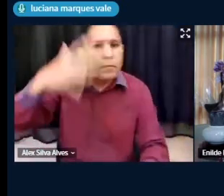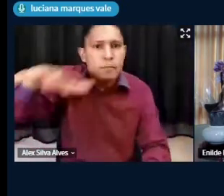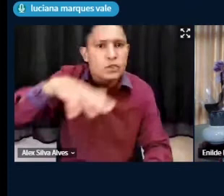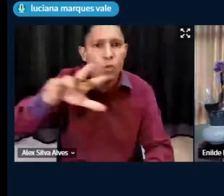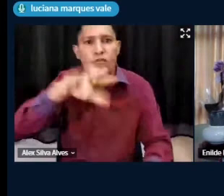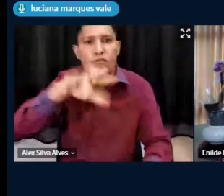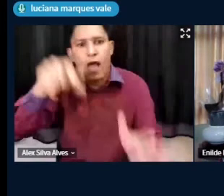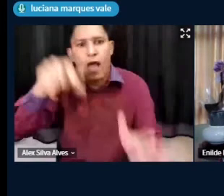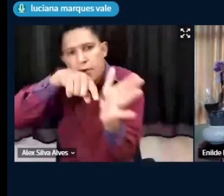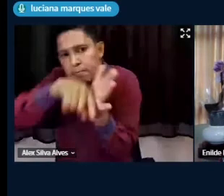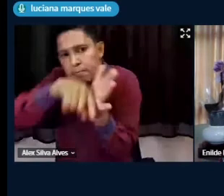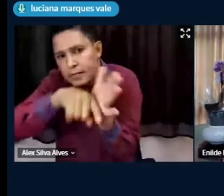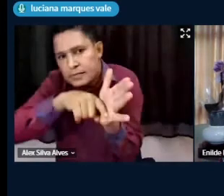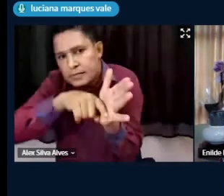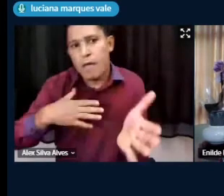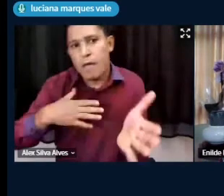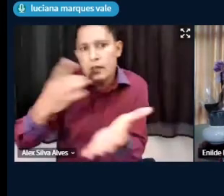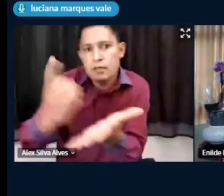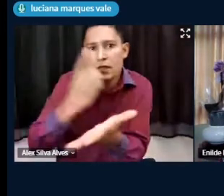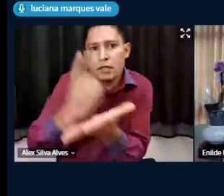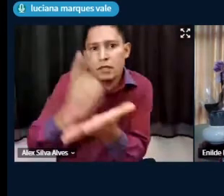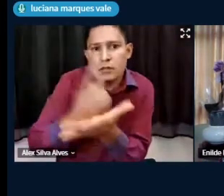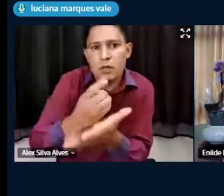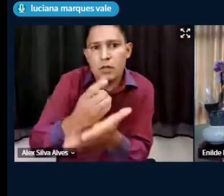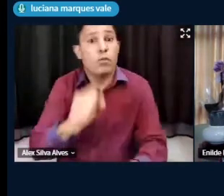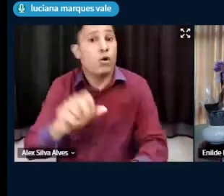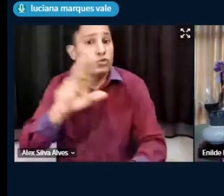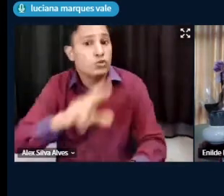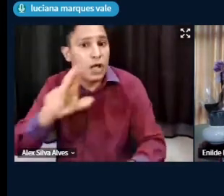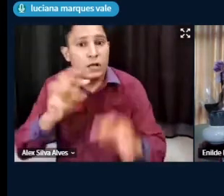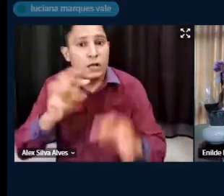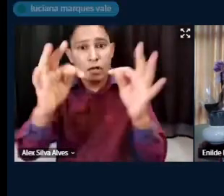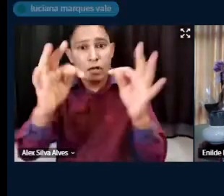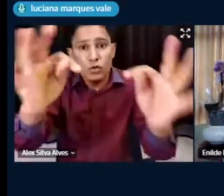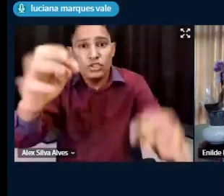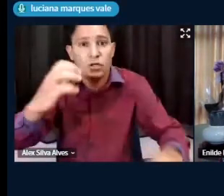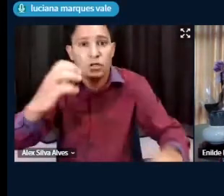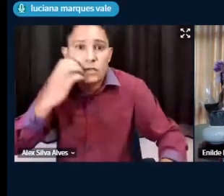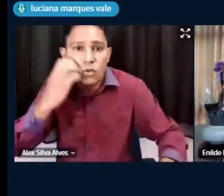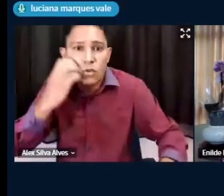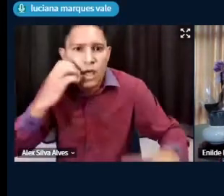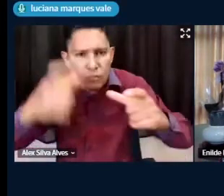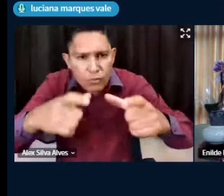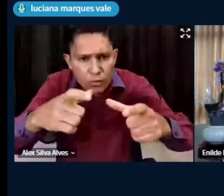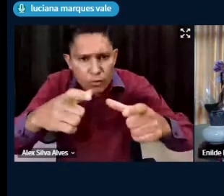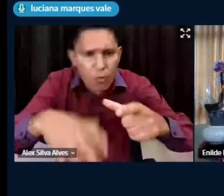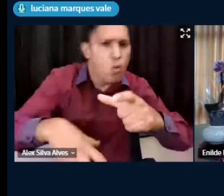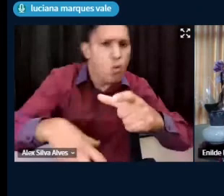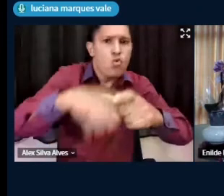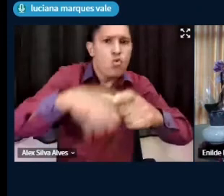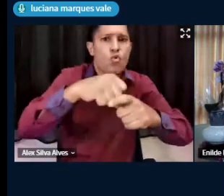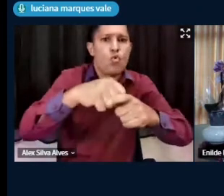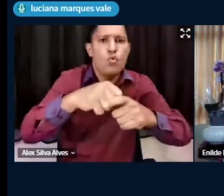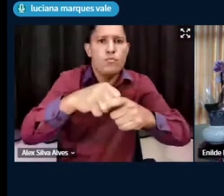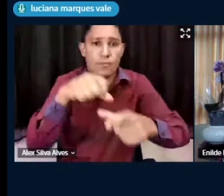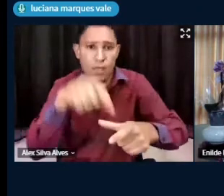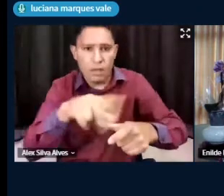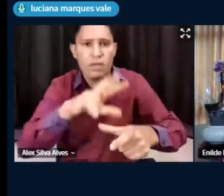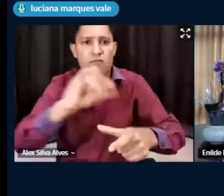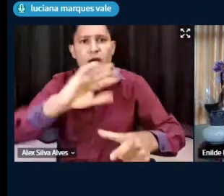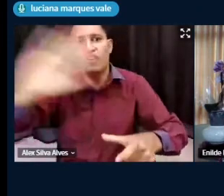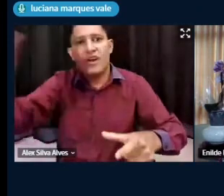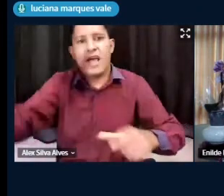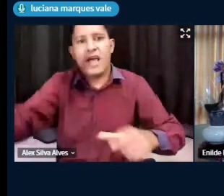vídeo no sinal, para que as pessoas possam pesquisar a partir de utilização dessa tecnologia que